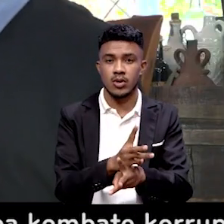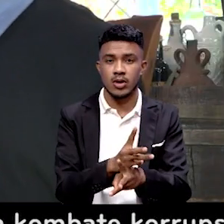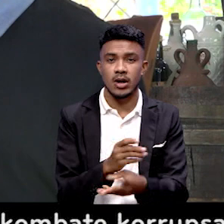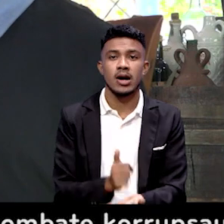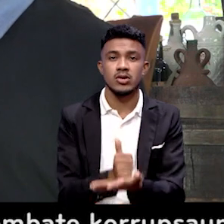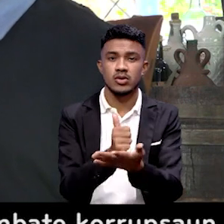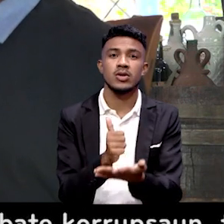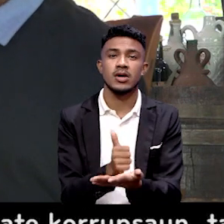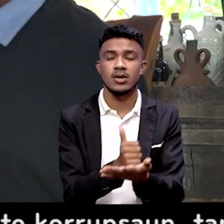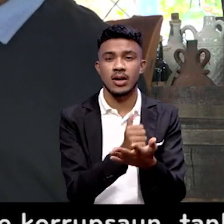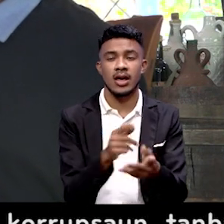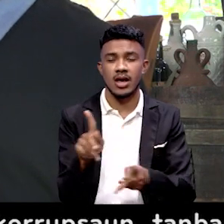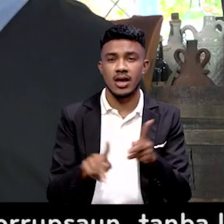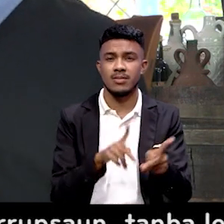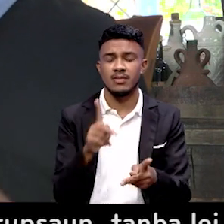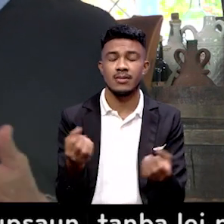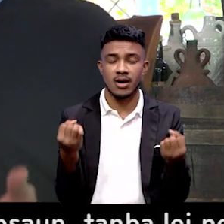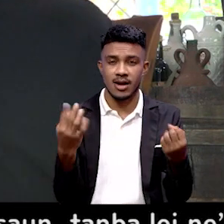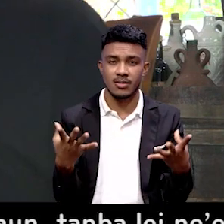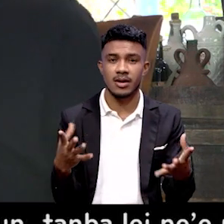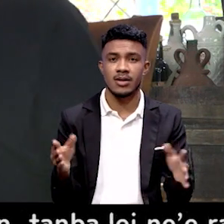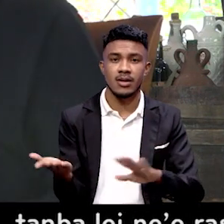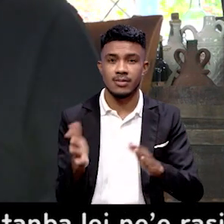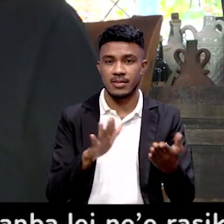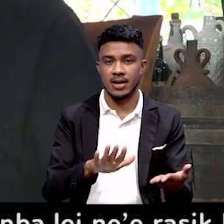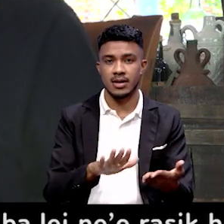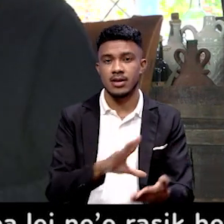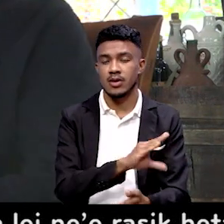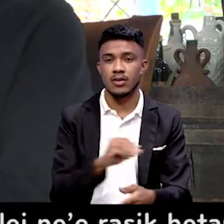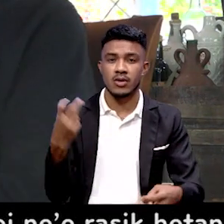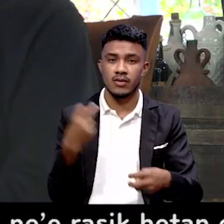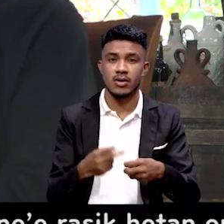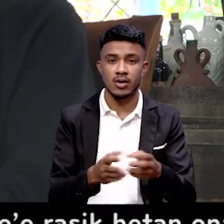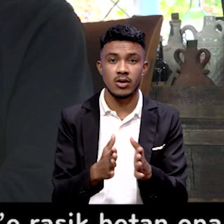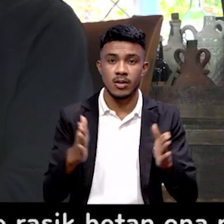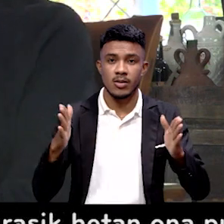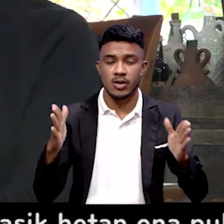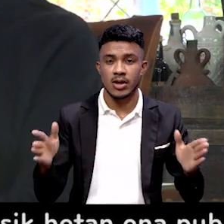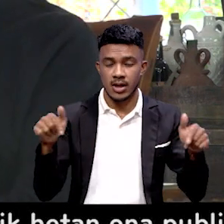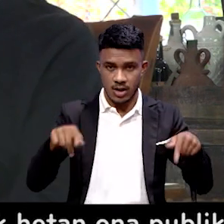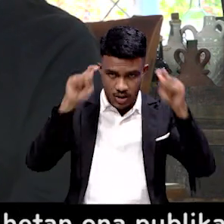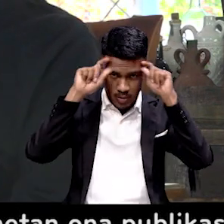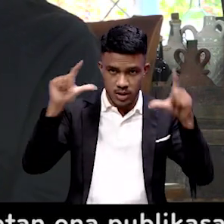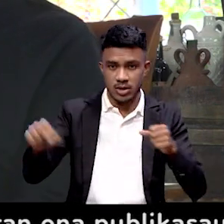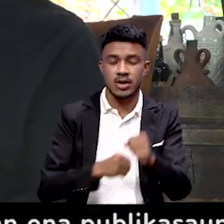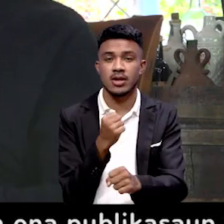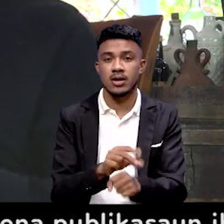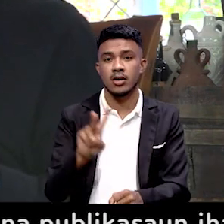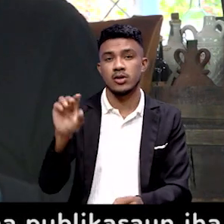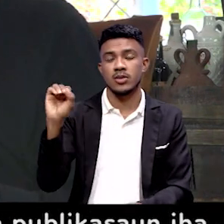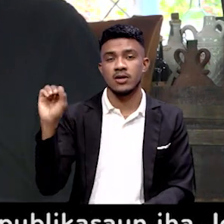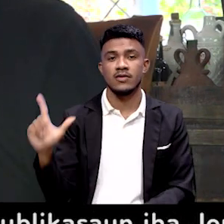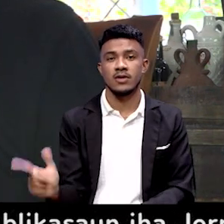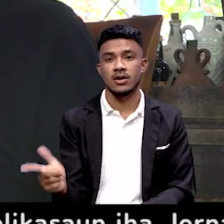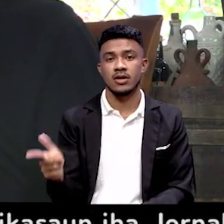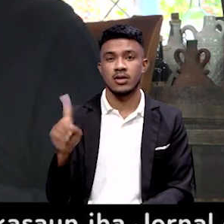ajuda para mate de ona, e impacto voto, e a 2021 e a Timor-Leste. E a 2020 está quase que